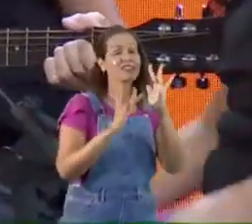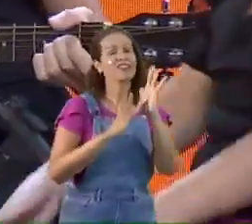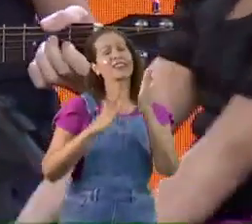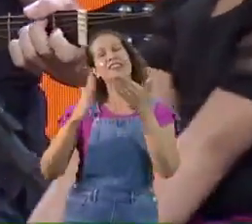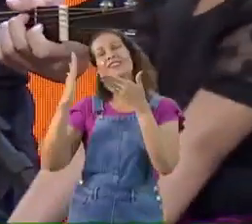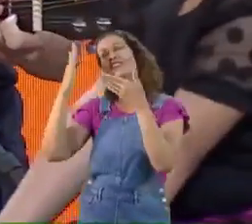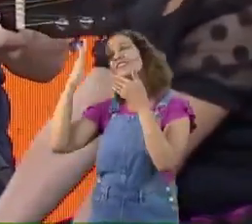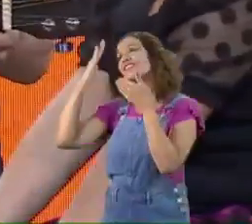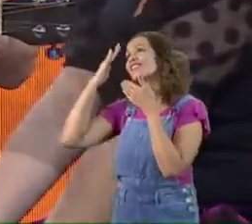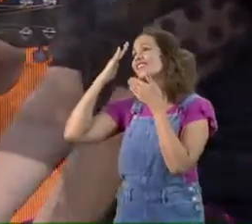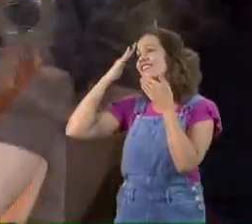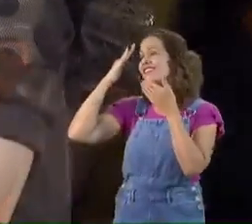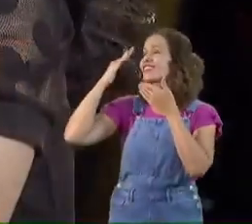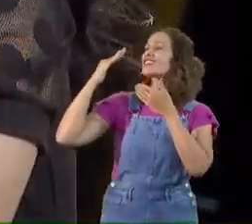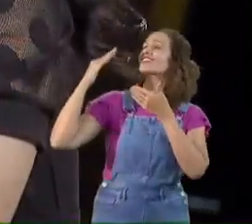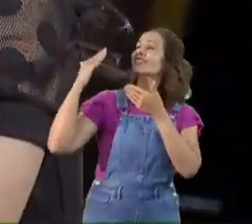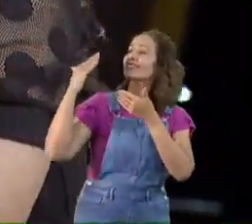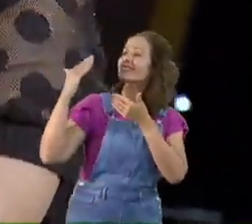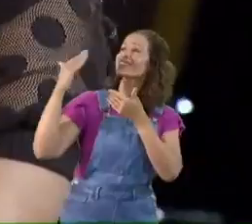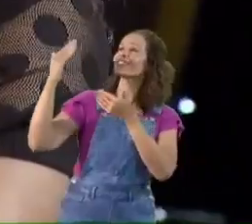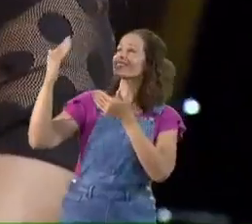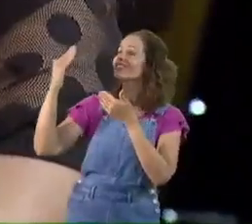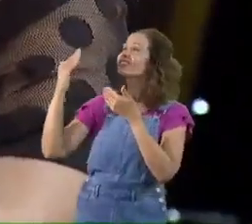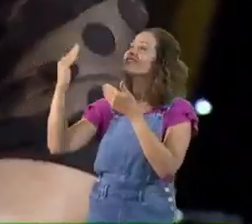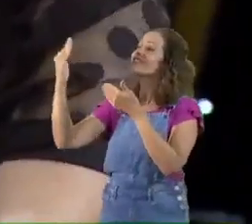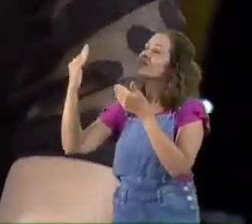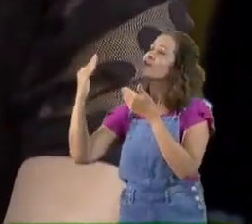Jesus, te agradeço,